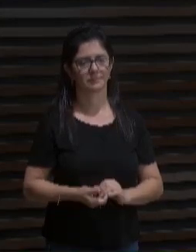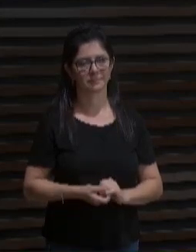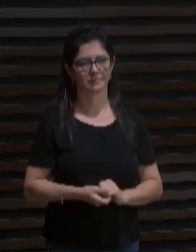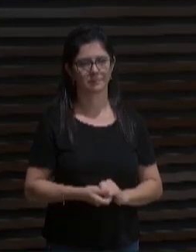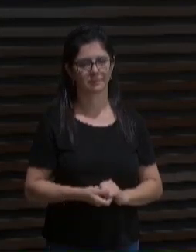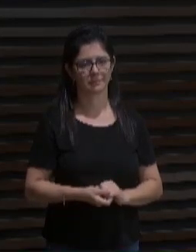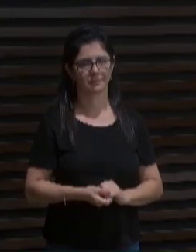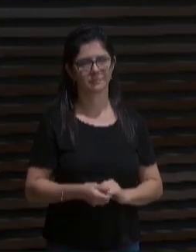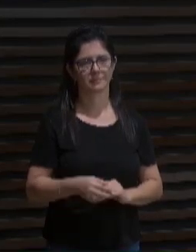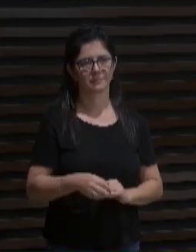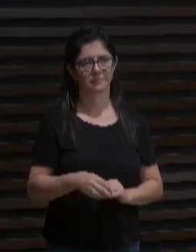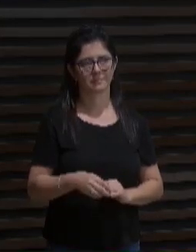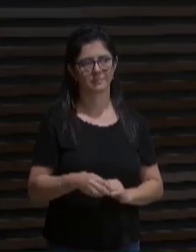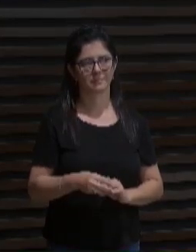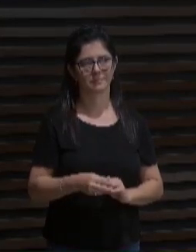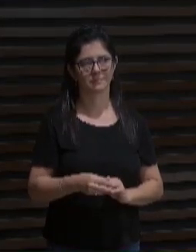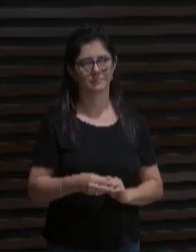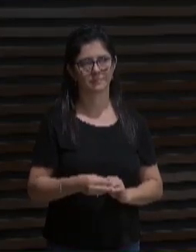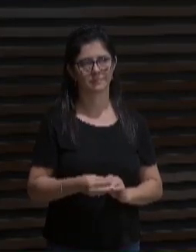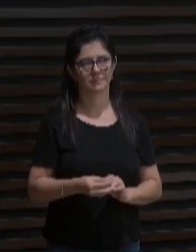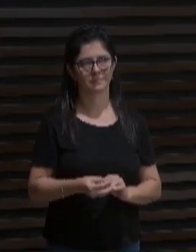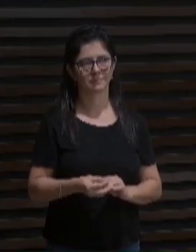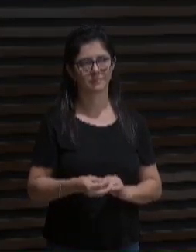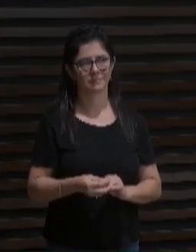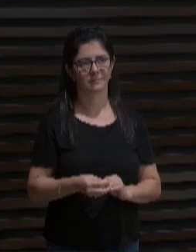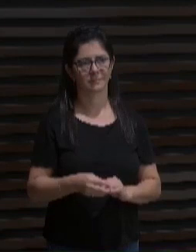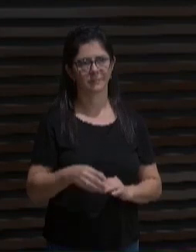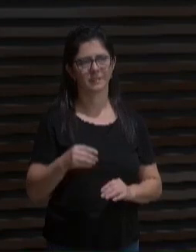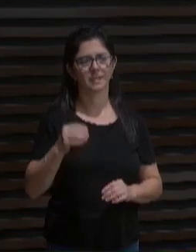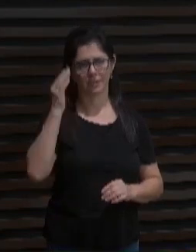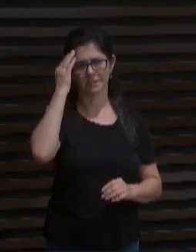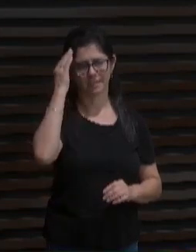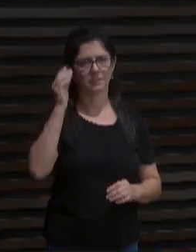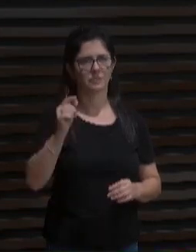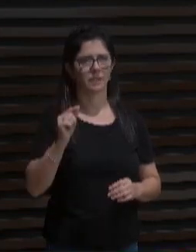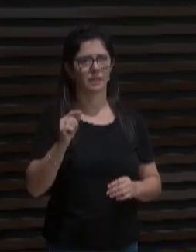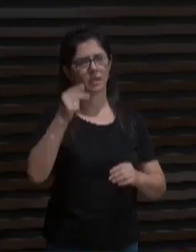Eu sei que se tiver alguém para entregar alguma coisa aí, que entregue agora.